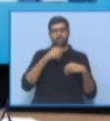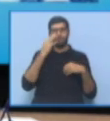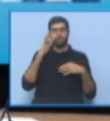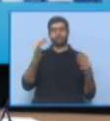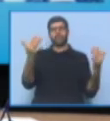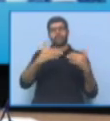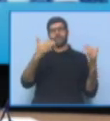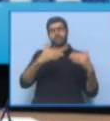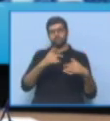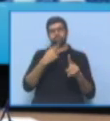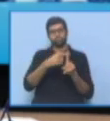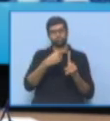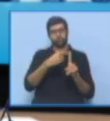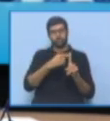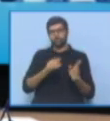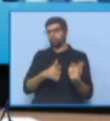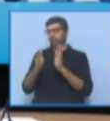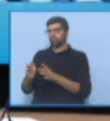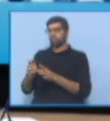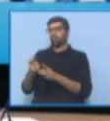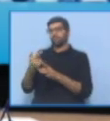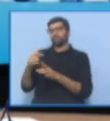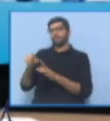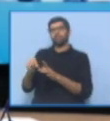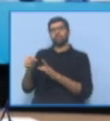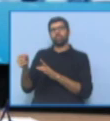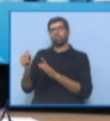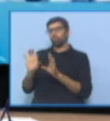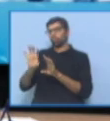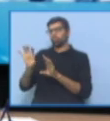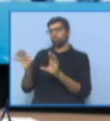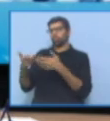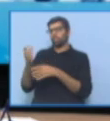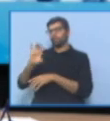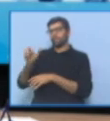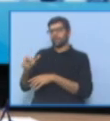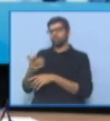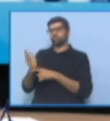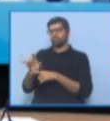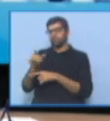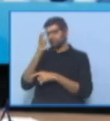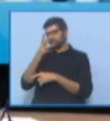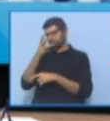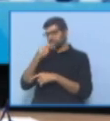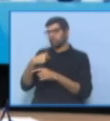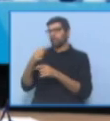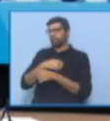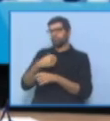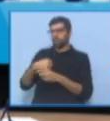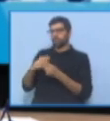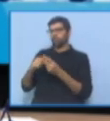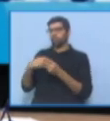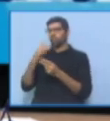migrantes positiva, vamos dizer assim. E depois, por outro lado, também o grupo de países, do qual fazem parte, infelizmente, também a Polónia,